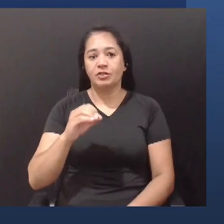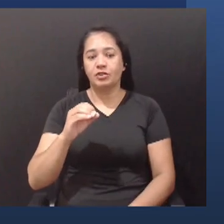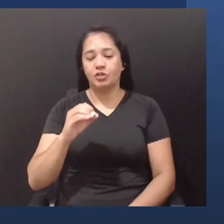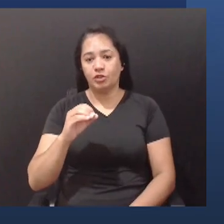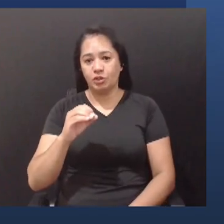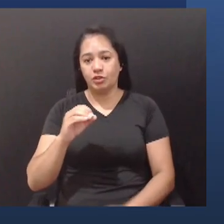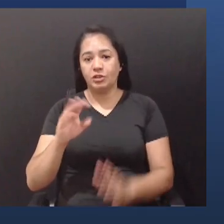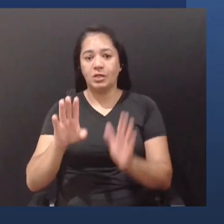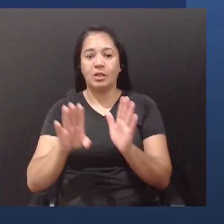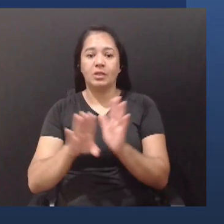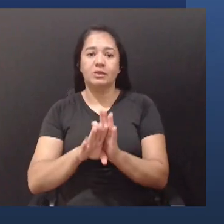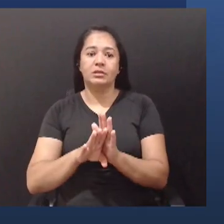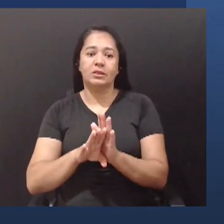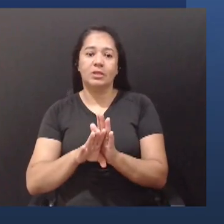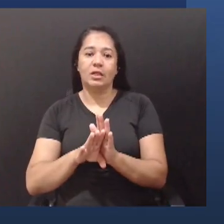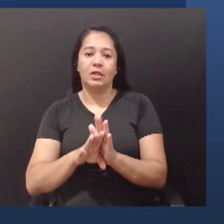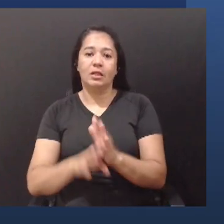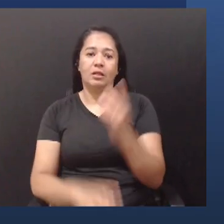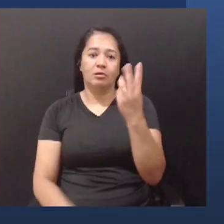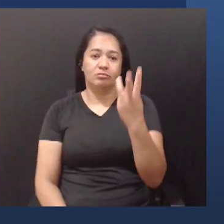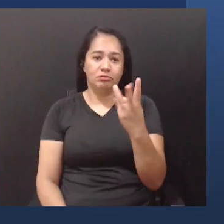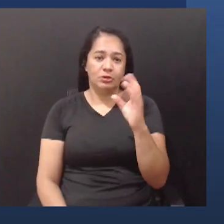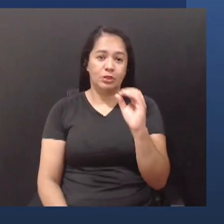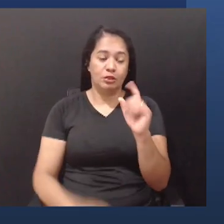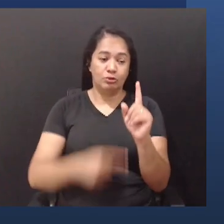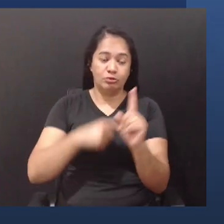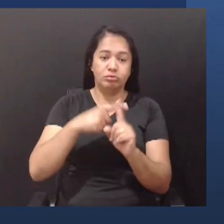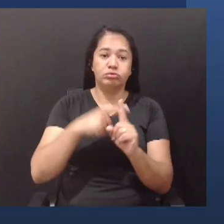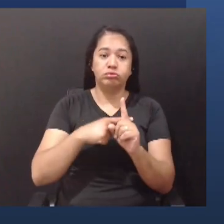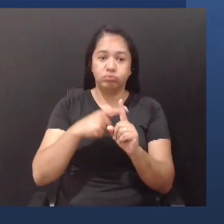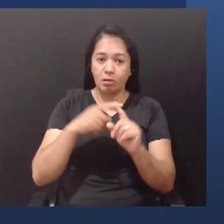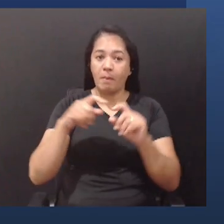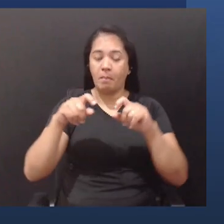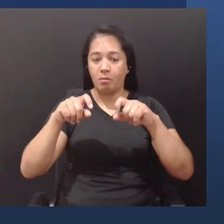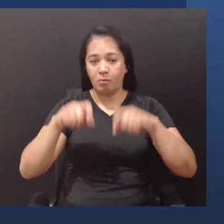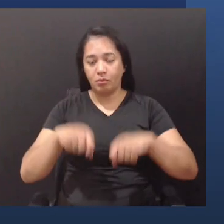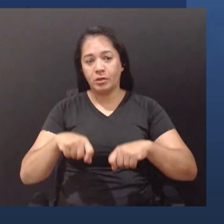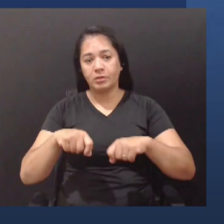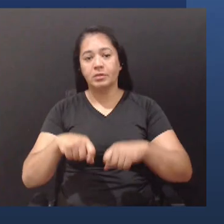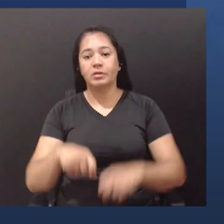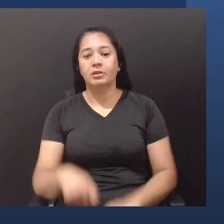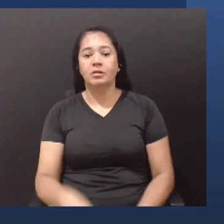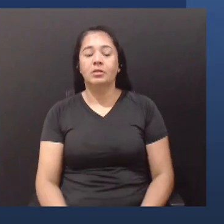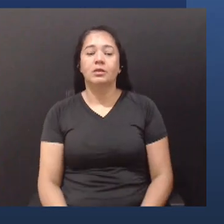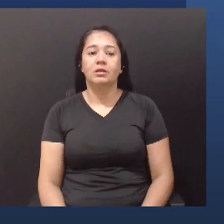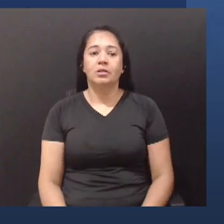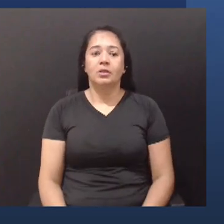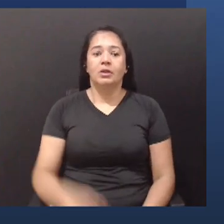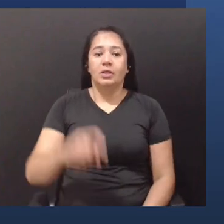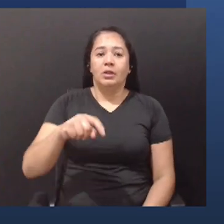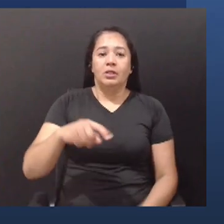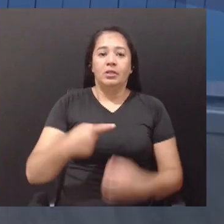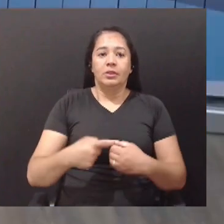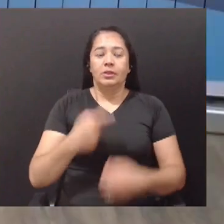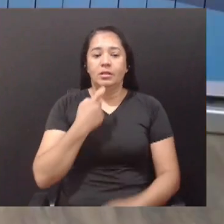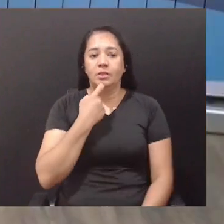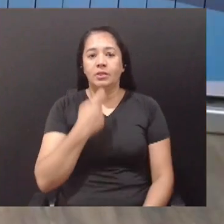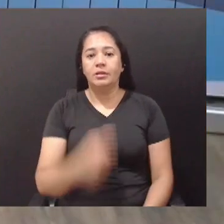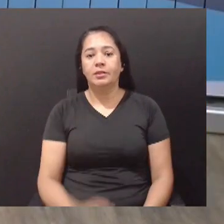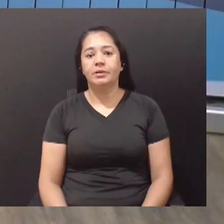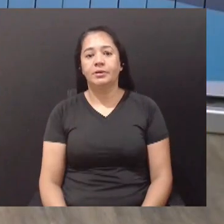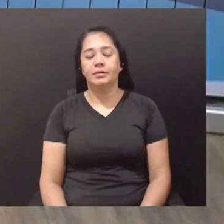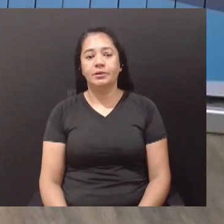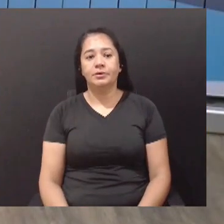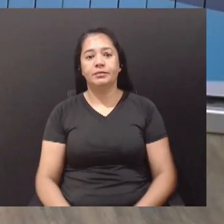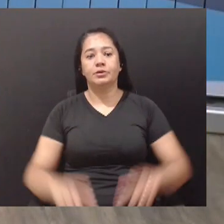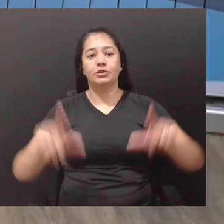elevada. Ao longo do dia a temperatura sobe, podendo chegar aos 30 graus aqui na cidade de Campinas.